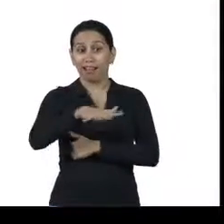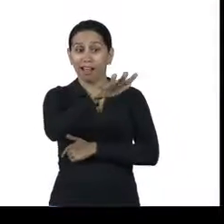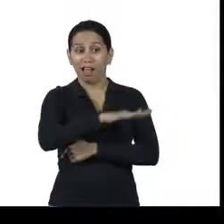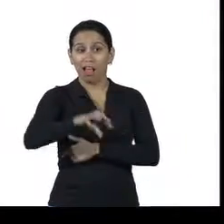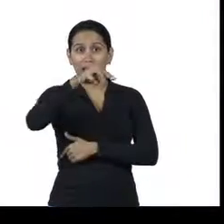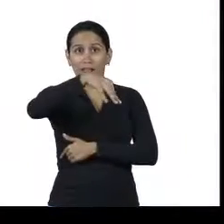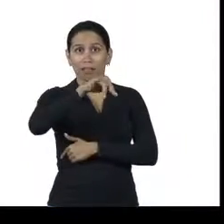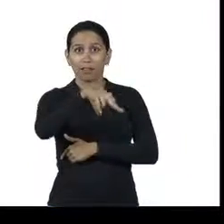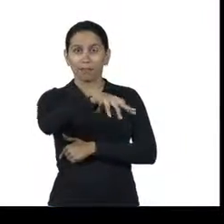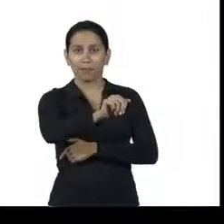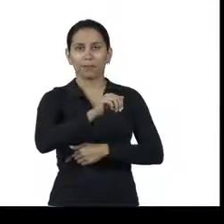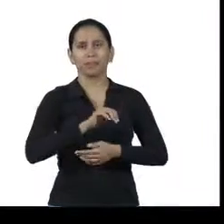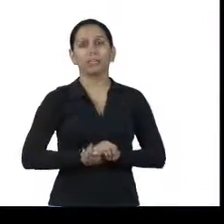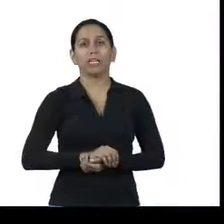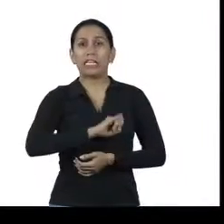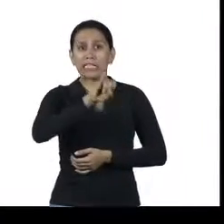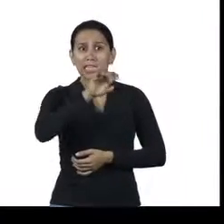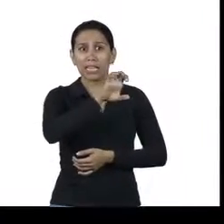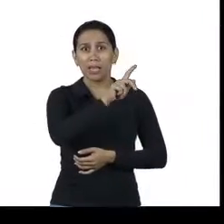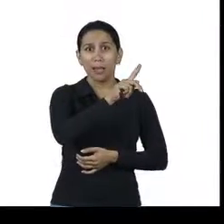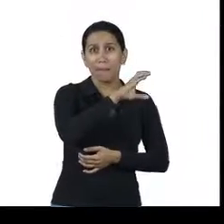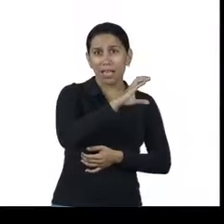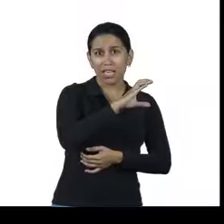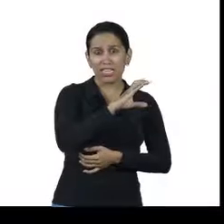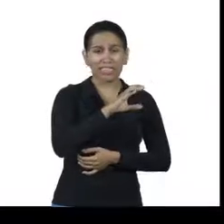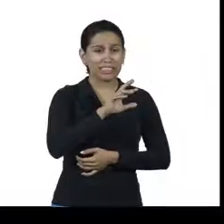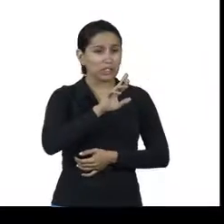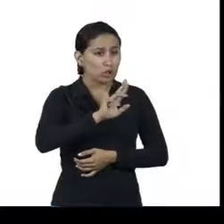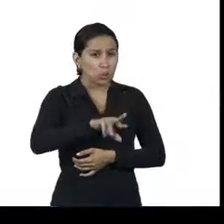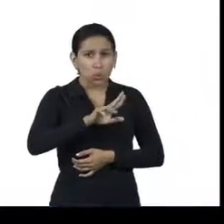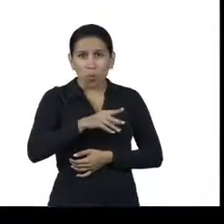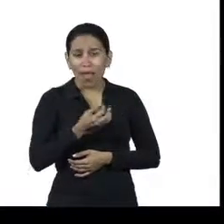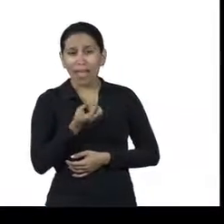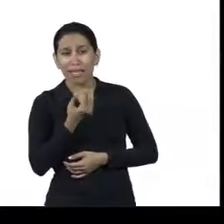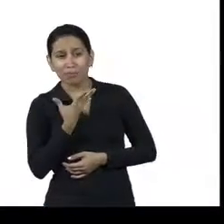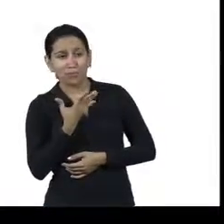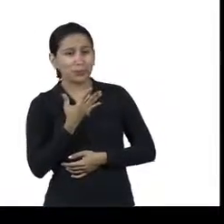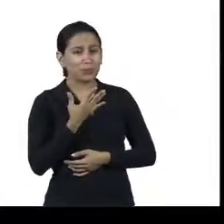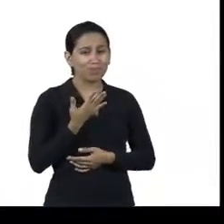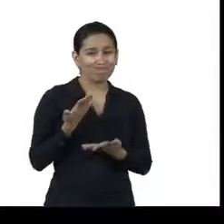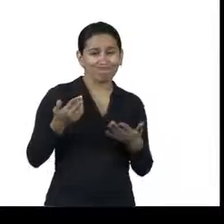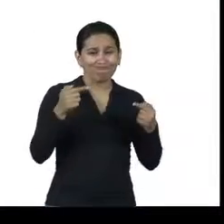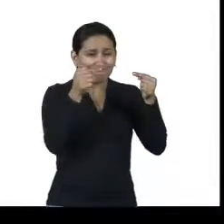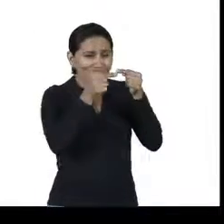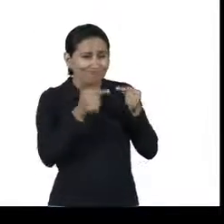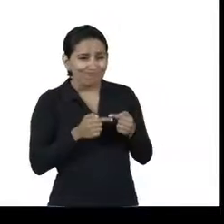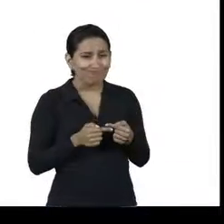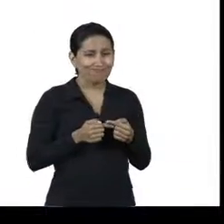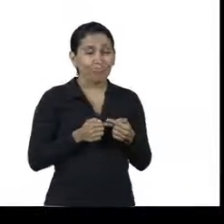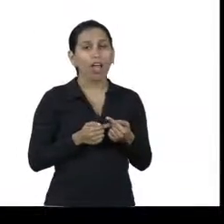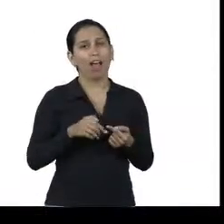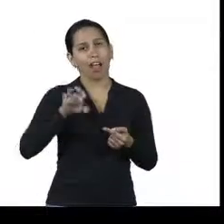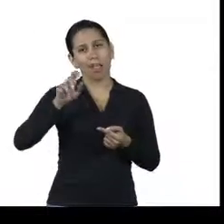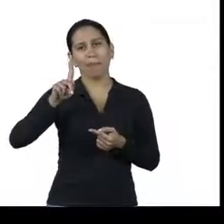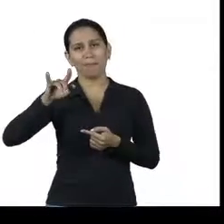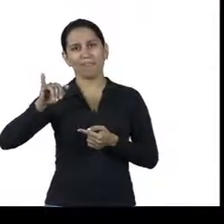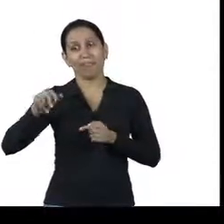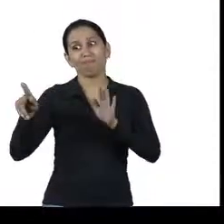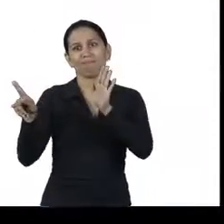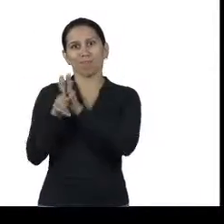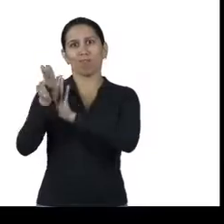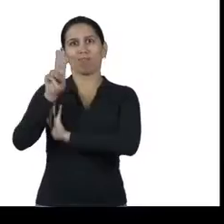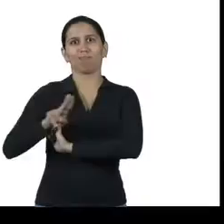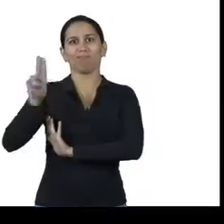Caso o primeiro, que trata da proteção coletiva, não seja suficiente para neutralizar a exposição, os EPIs devem